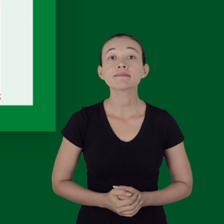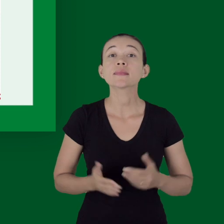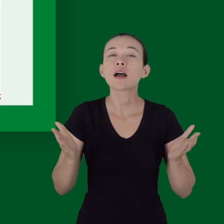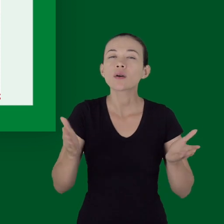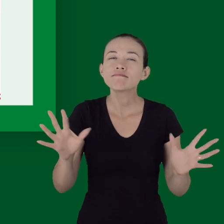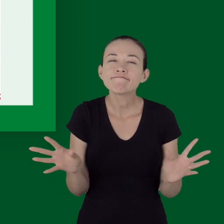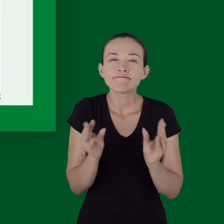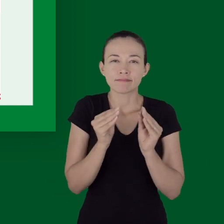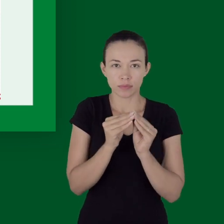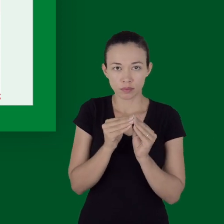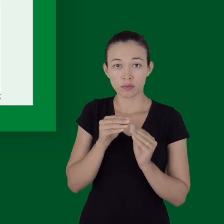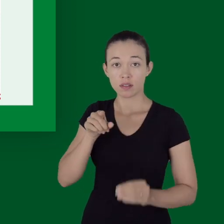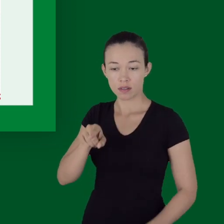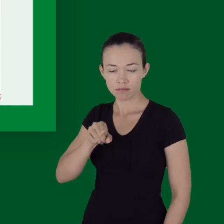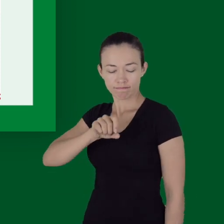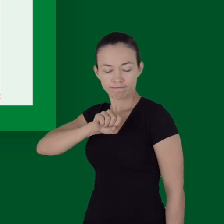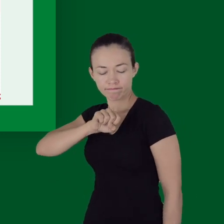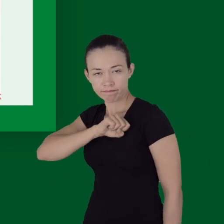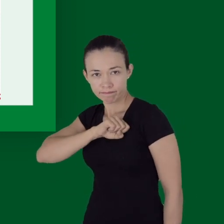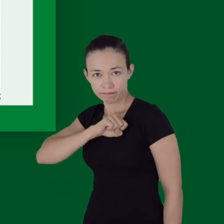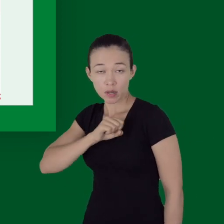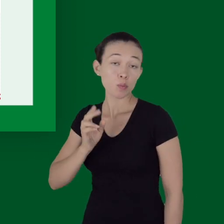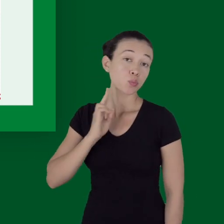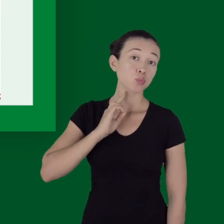condutas da taquicardia com pulso,